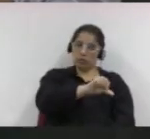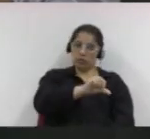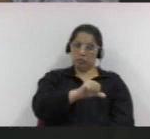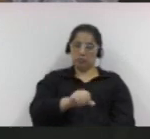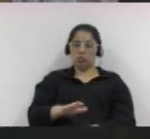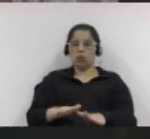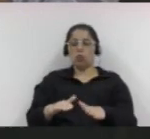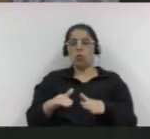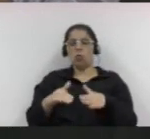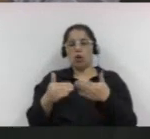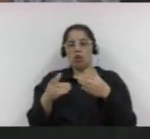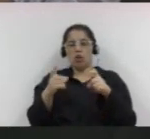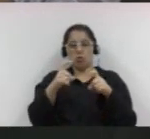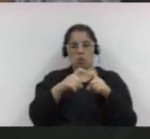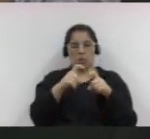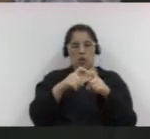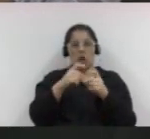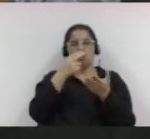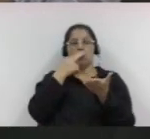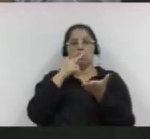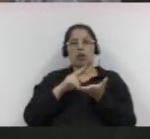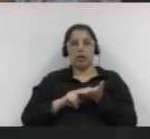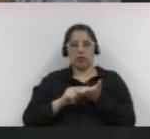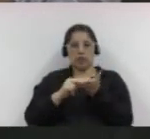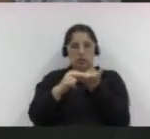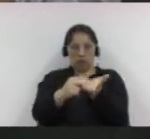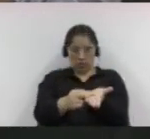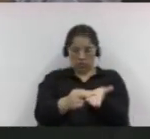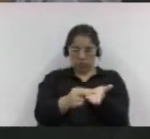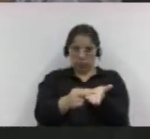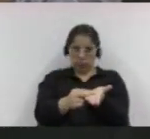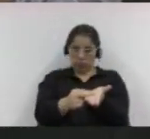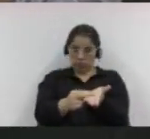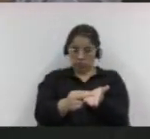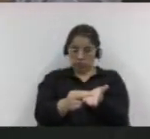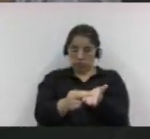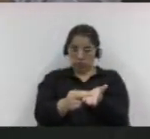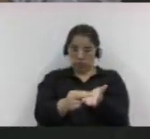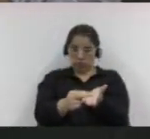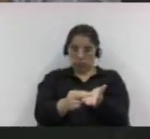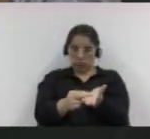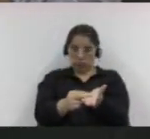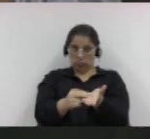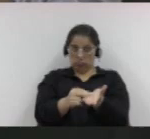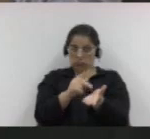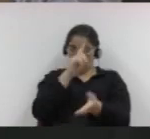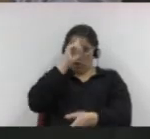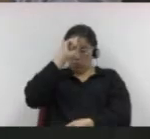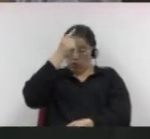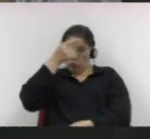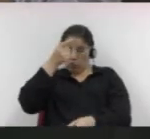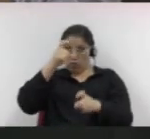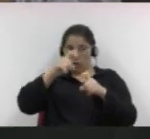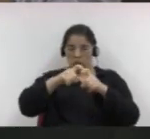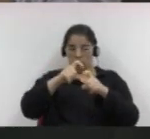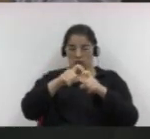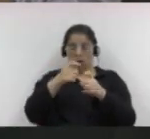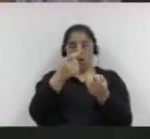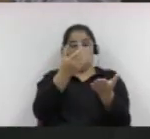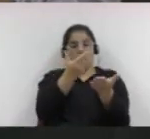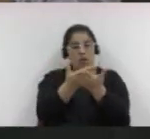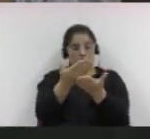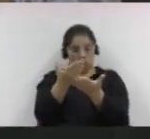passa um laudo, passa que seja um atestado, é o doutor que está autorizando, não sou eu. Ele é estudado,